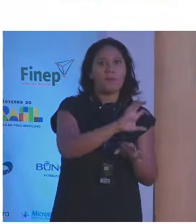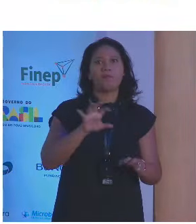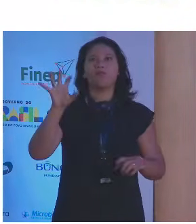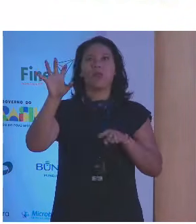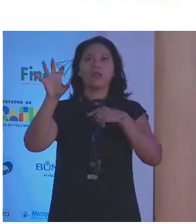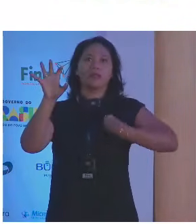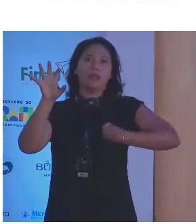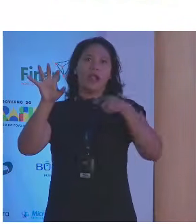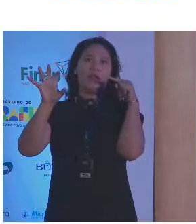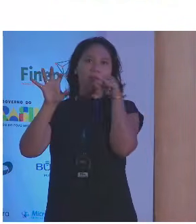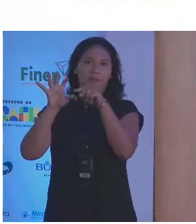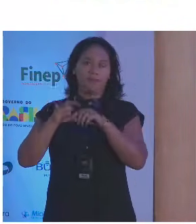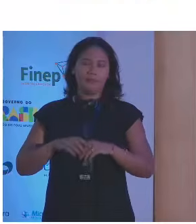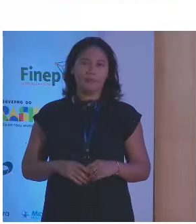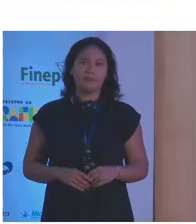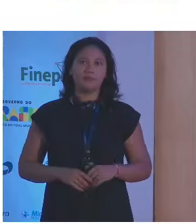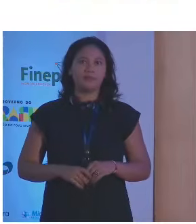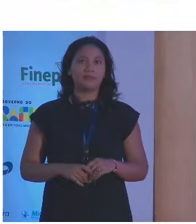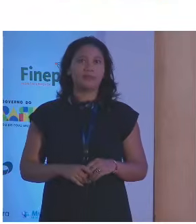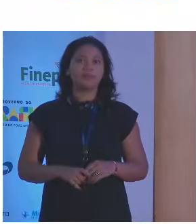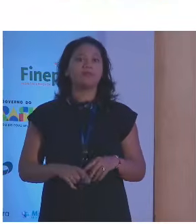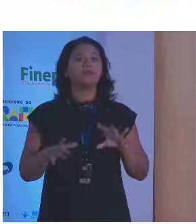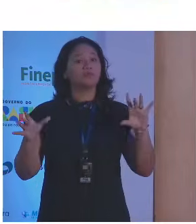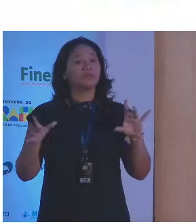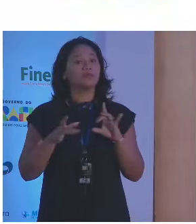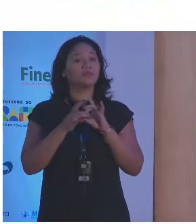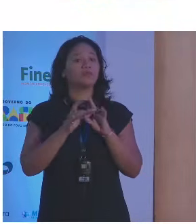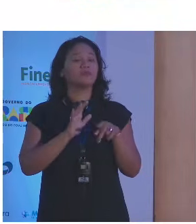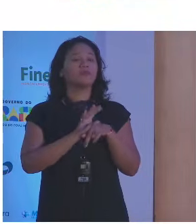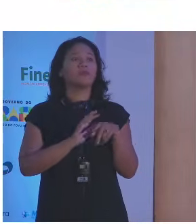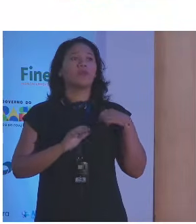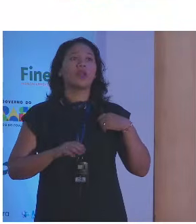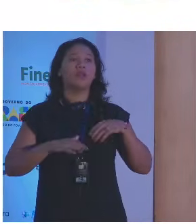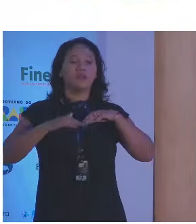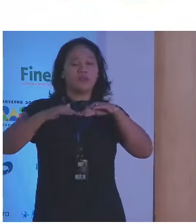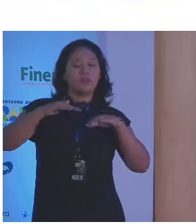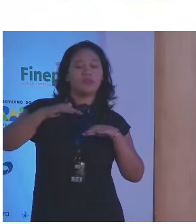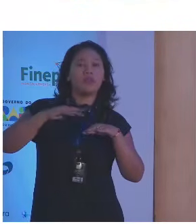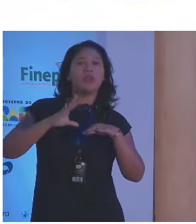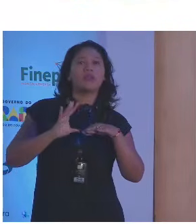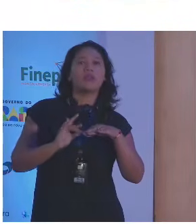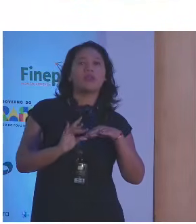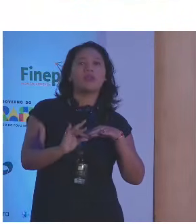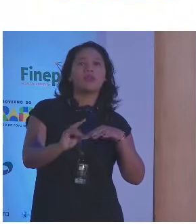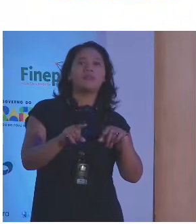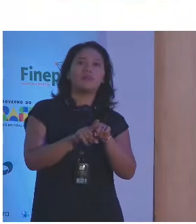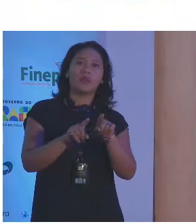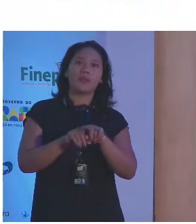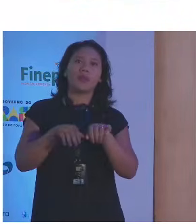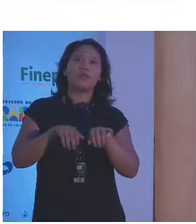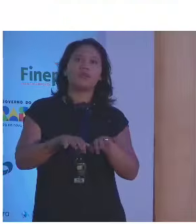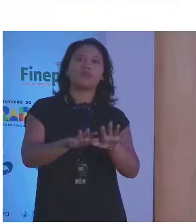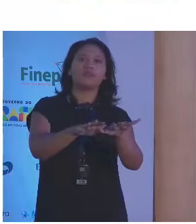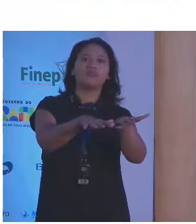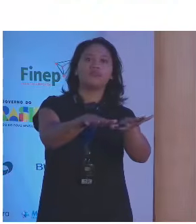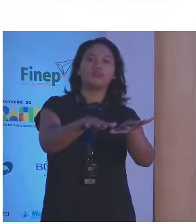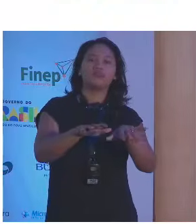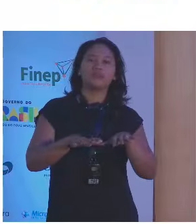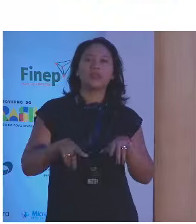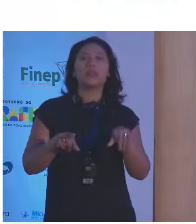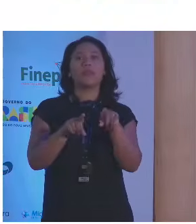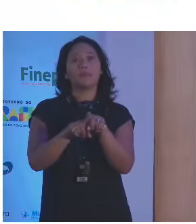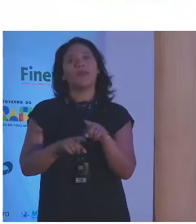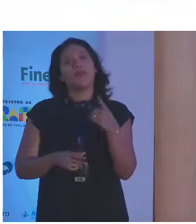da Foz do Amazonas. Tem a ver com essa baixa elevação e com a grande altura de marés e com aquela